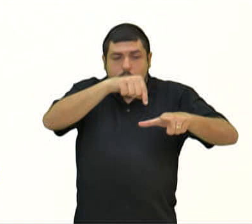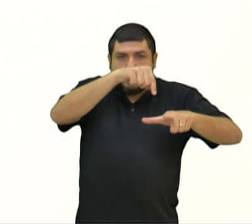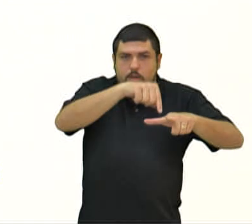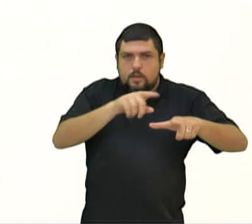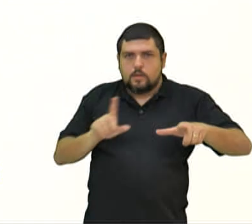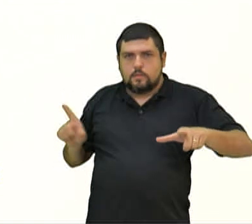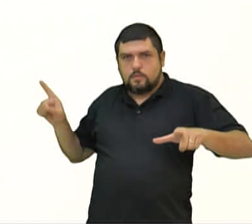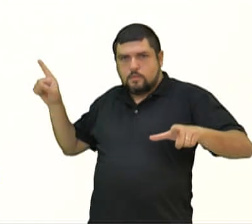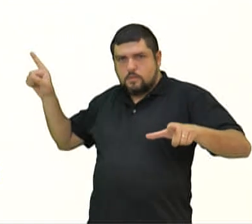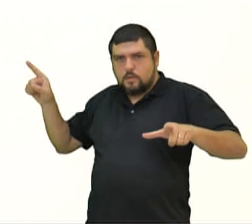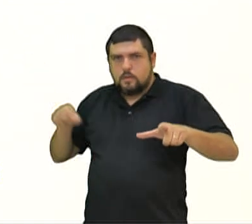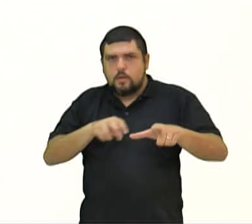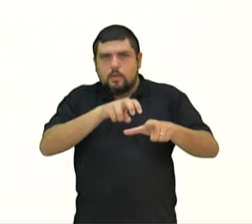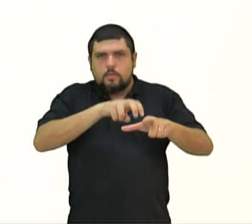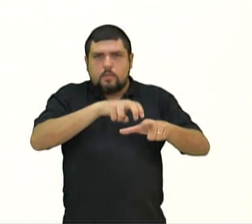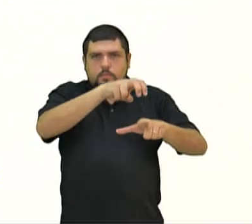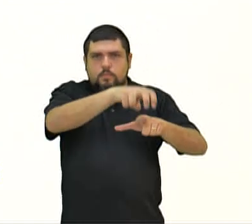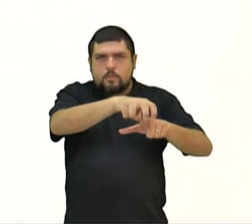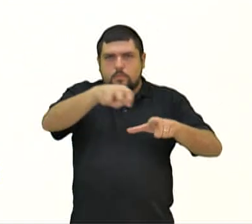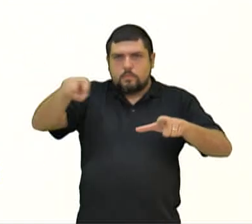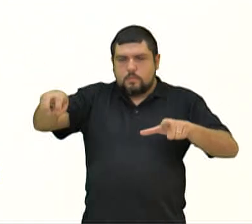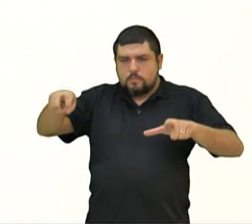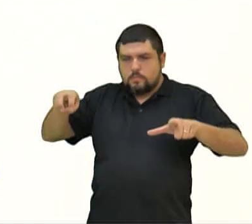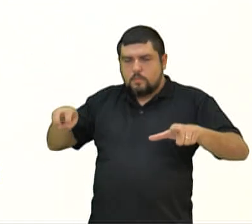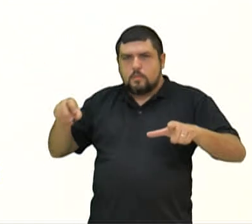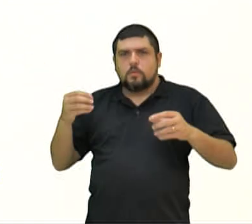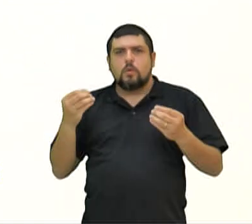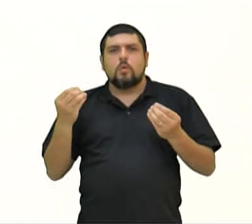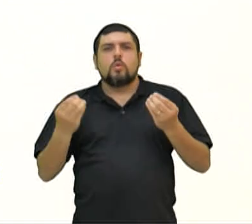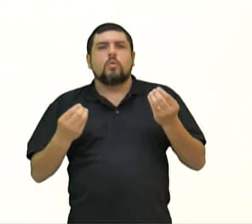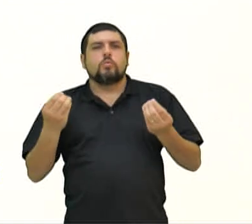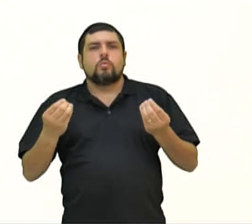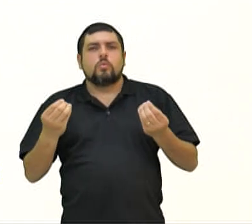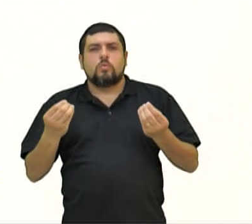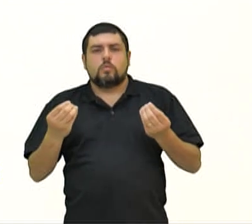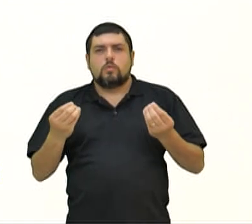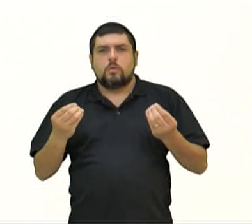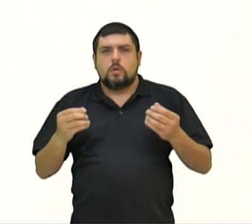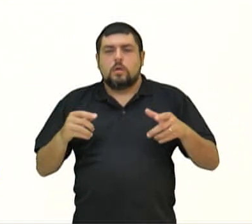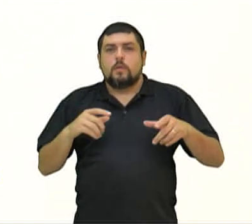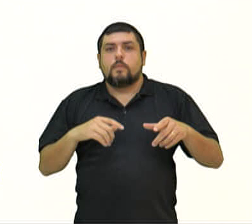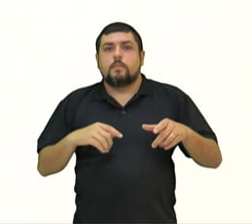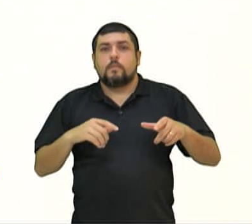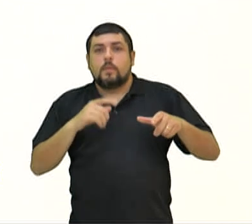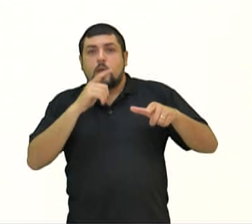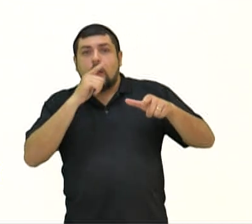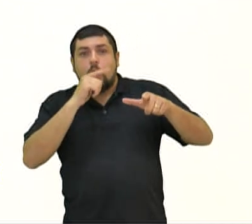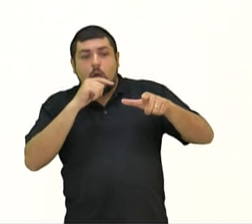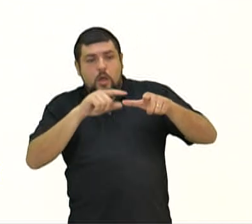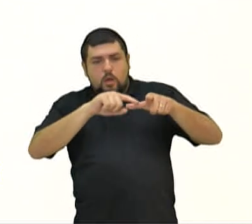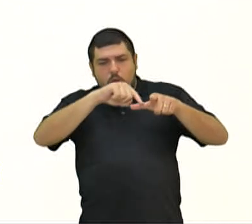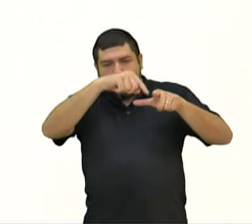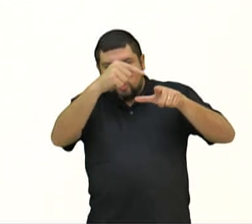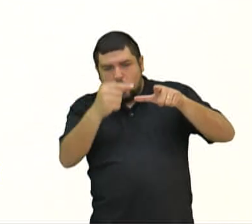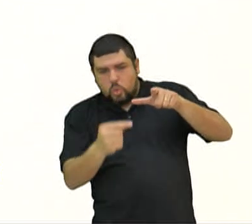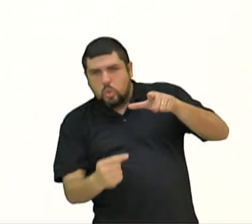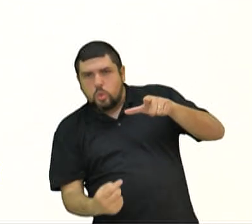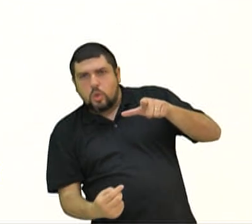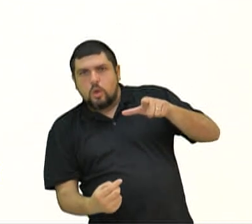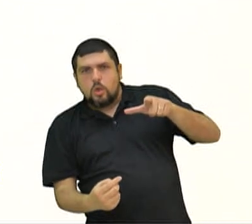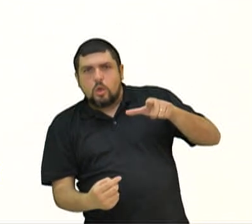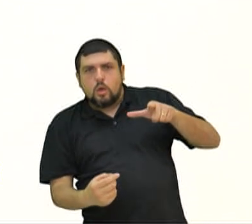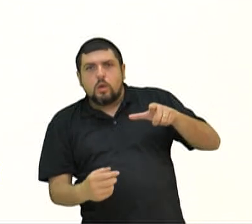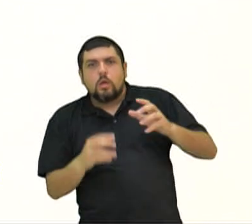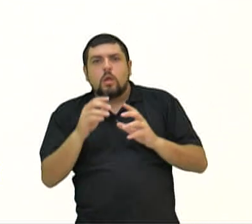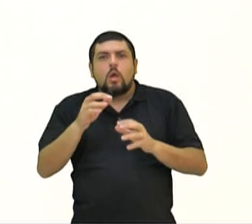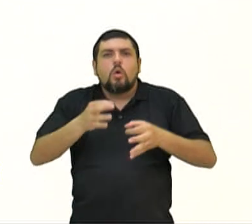da parte de fora da água. Embaixo da água, não vai ter juiz dentro da água, né?